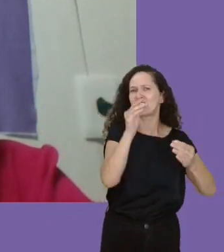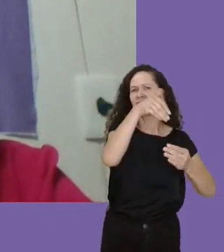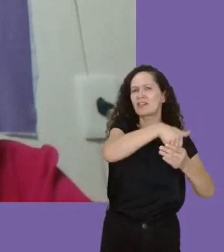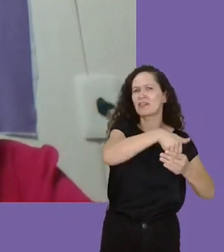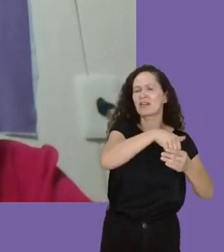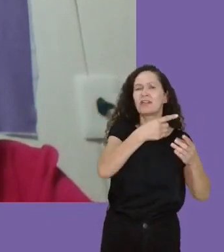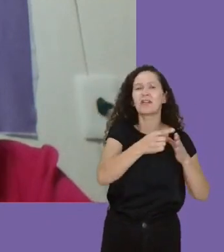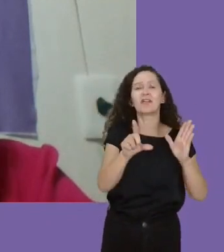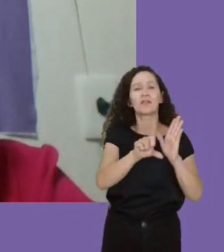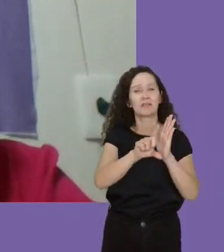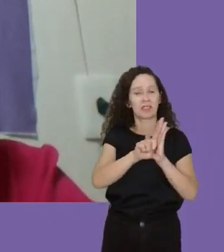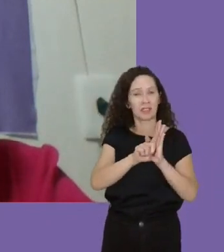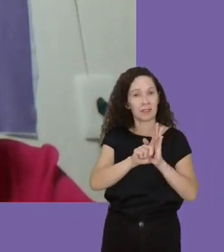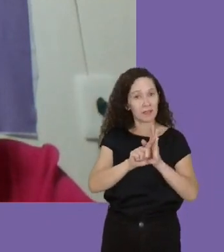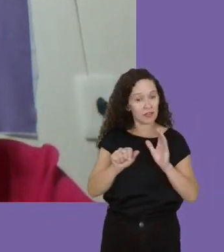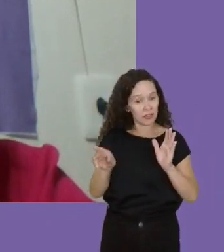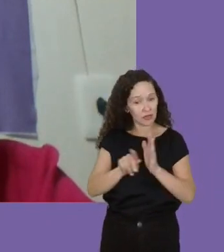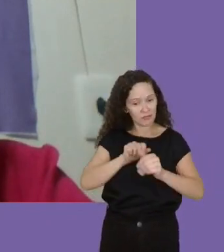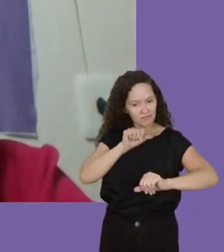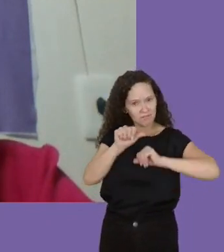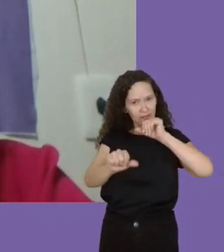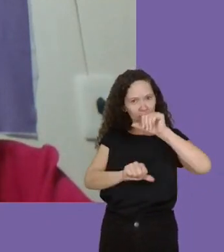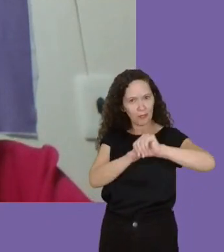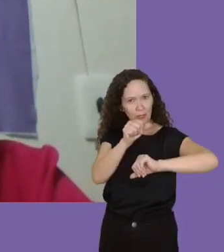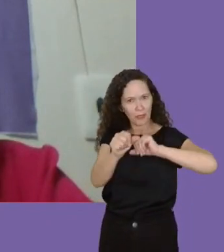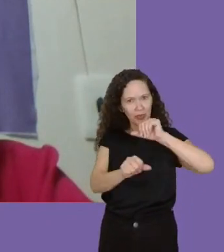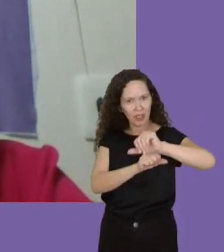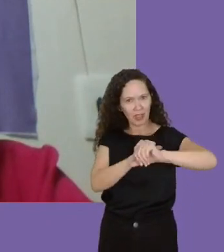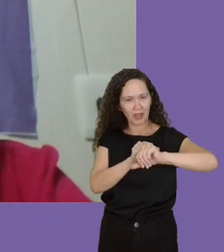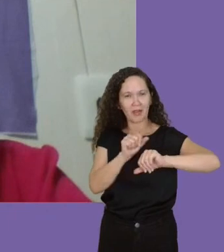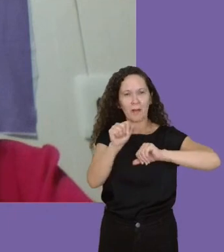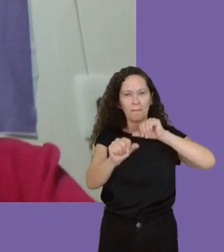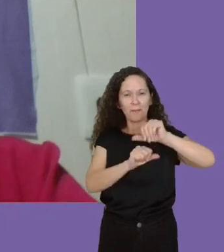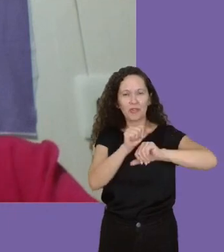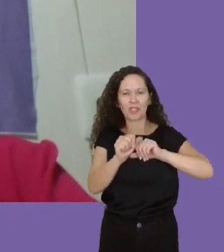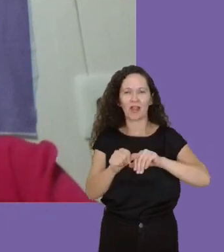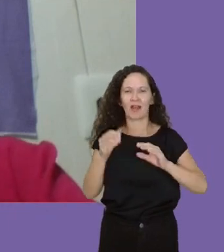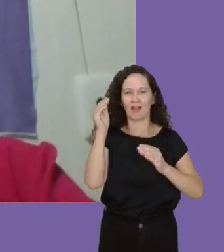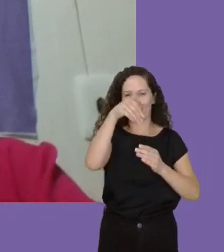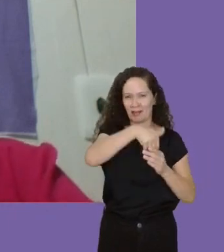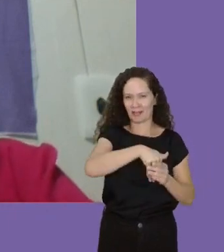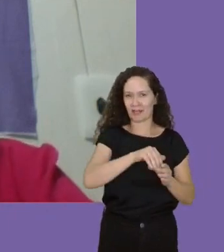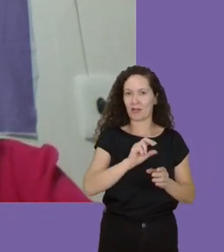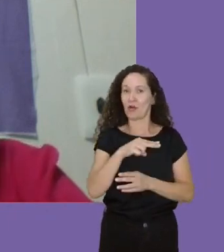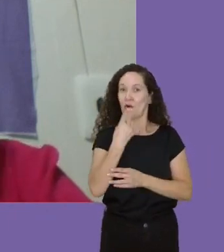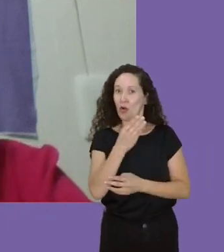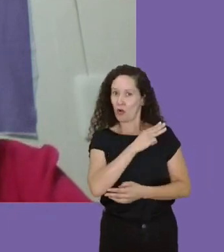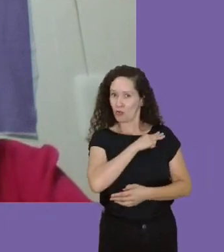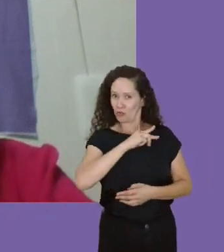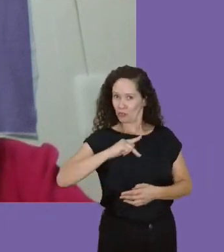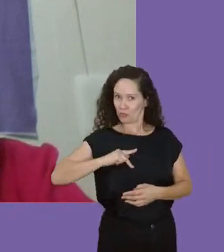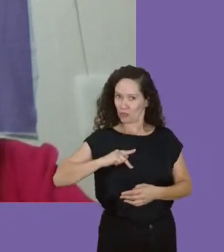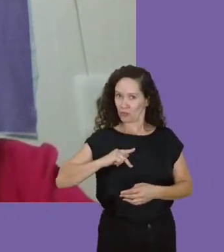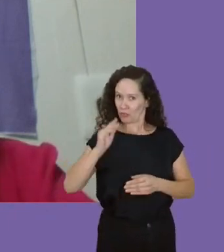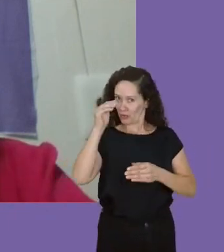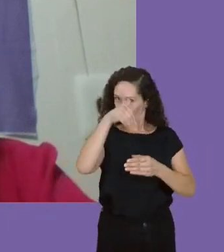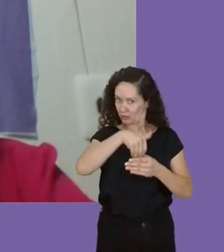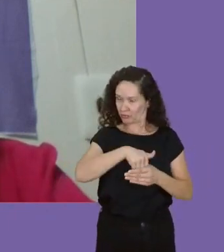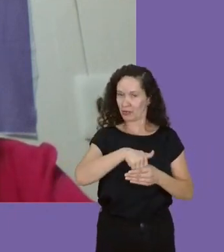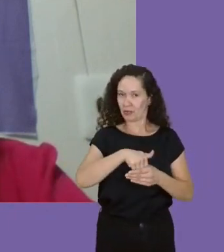é uma lei que veio para modificar o Código Eleitoral, então ou a gente faz o Ministério Público Eleitoral ou